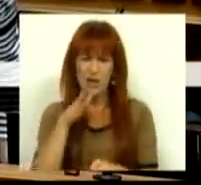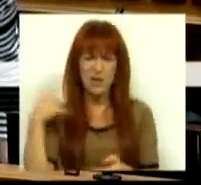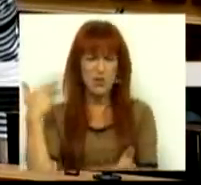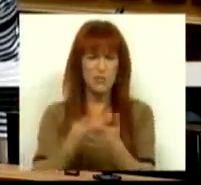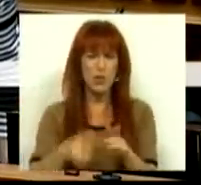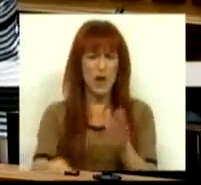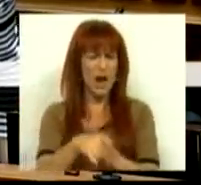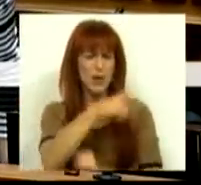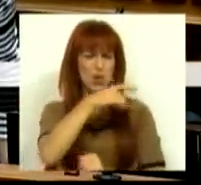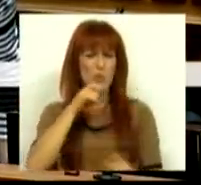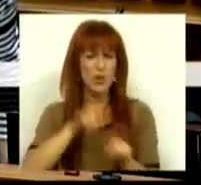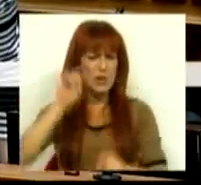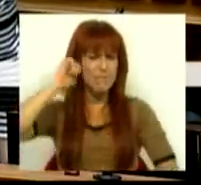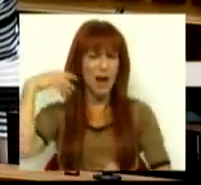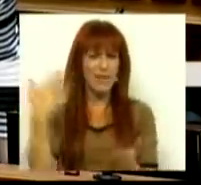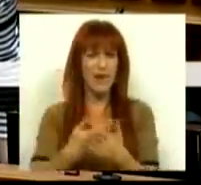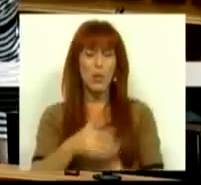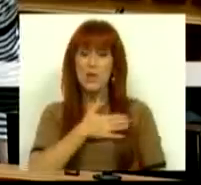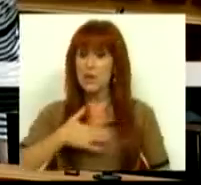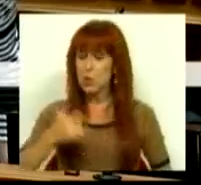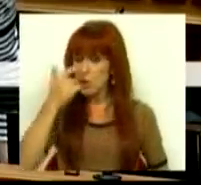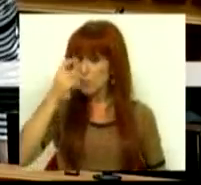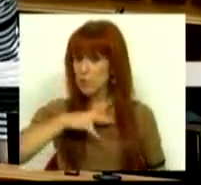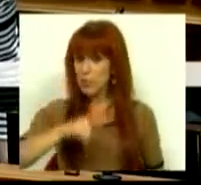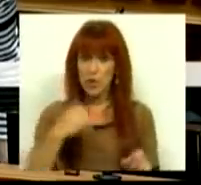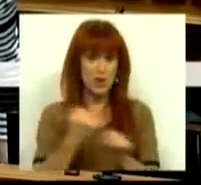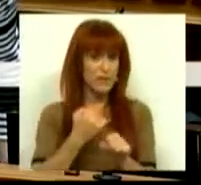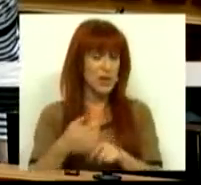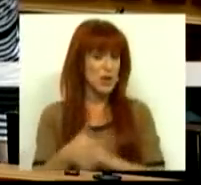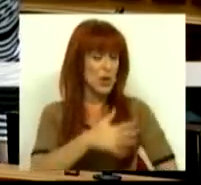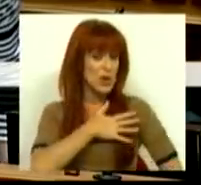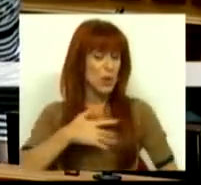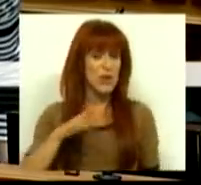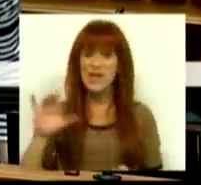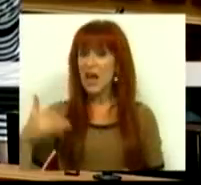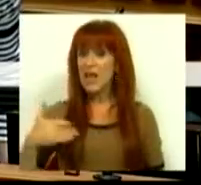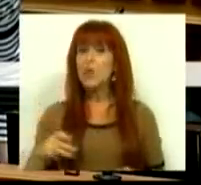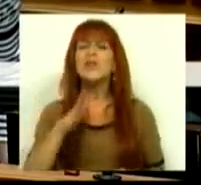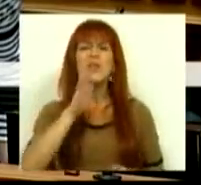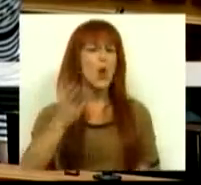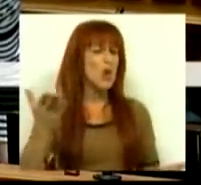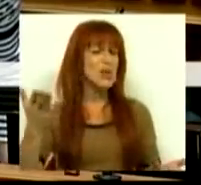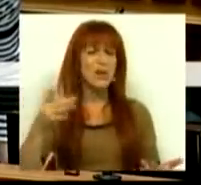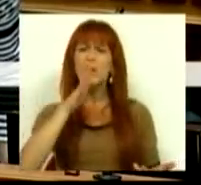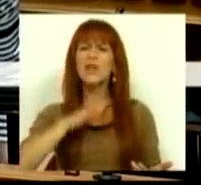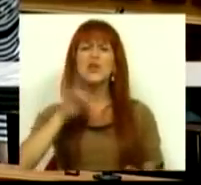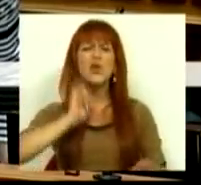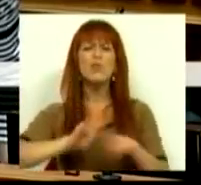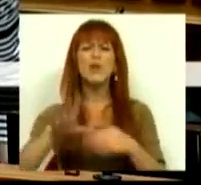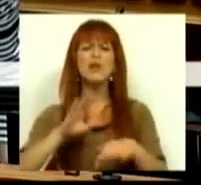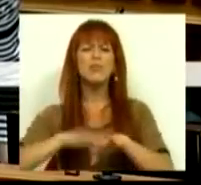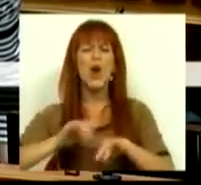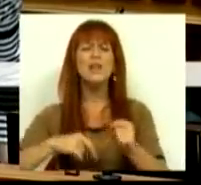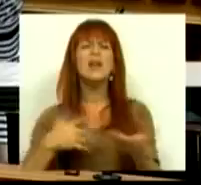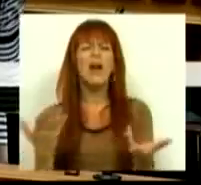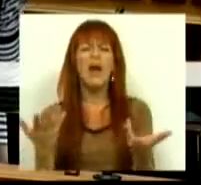Esta lei dos compromissos está a pôr em causa a saúde dos portugueses e o Serviço Nacional de Saúde. E o CDS, o que diz? O que nos diz a Sra. Deputada sobre